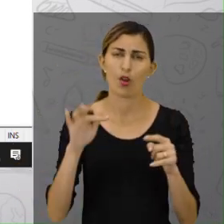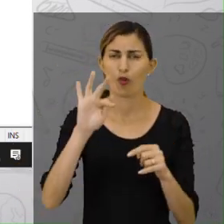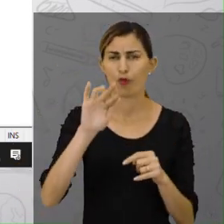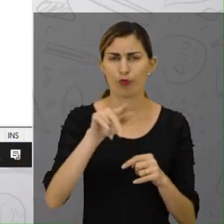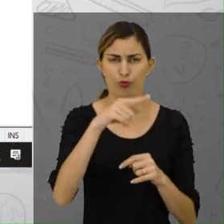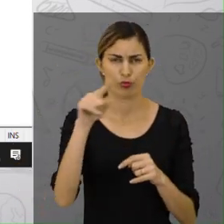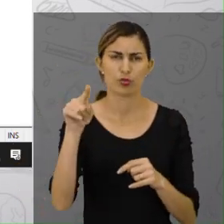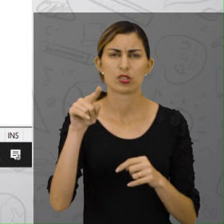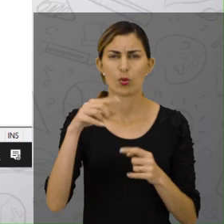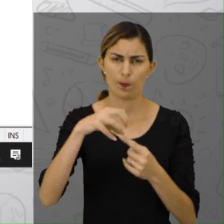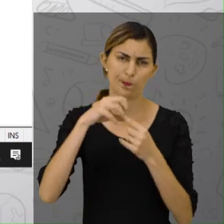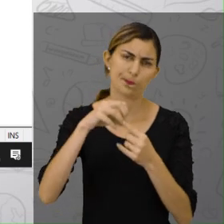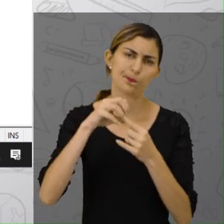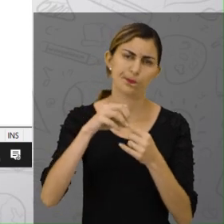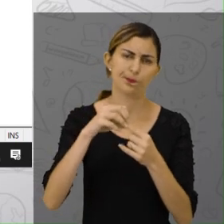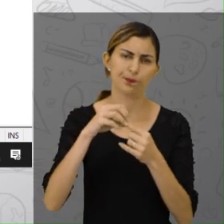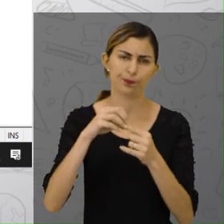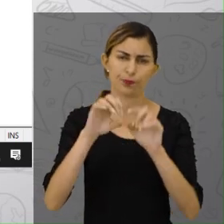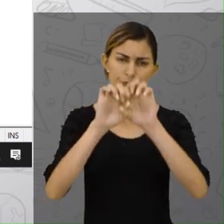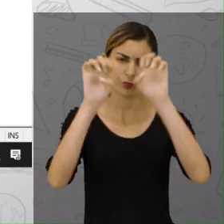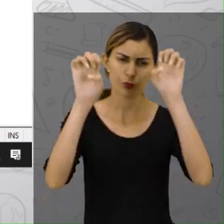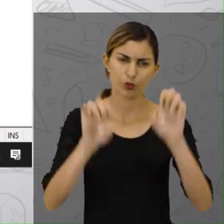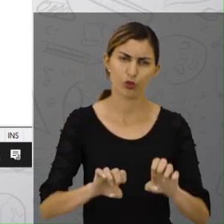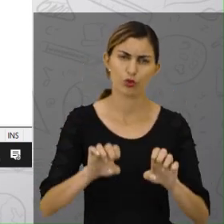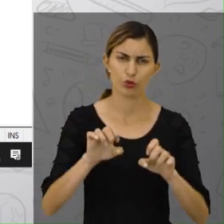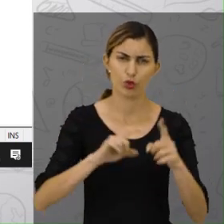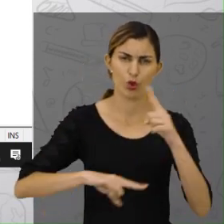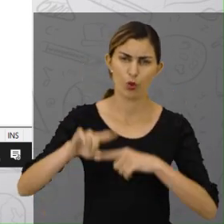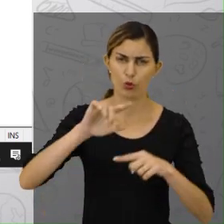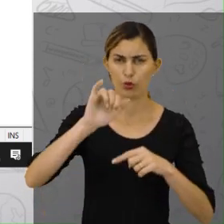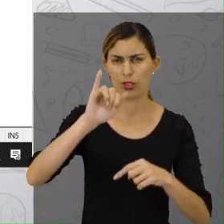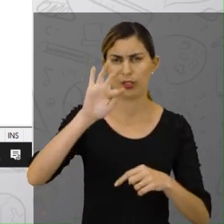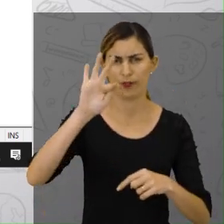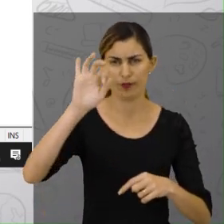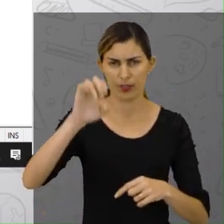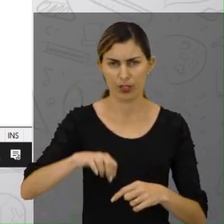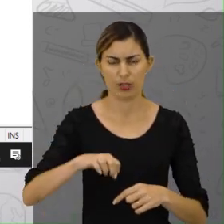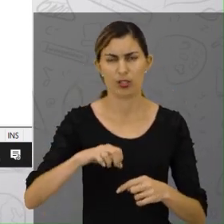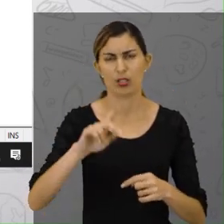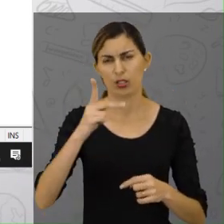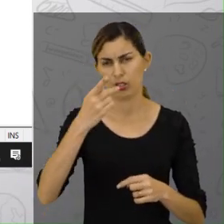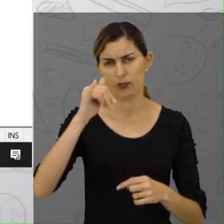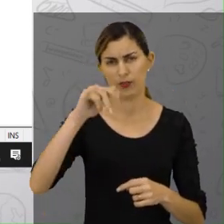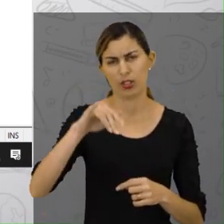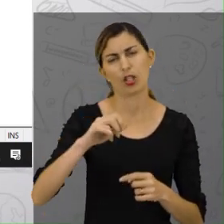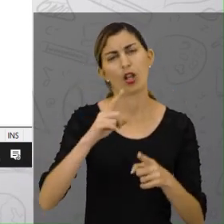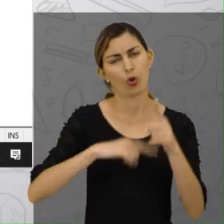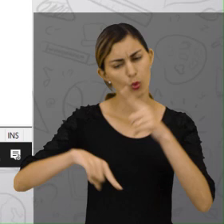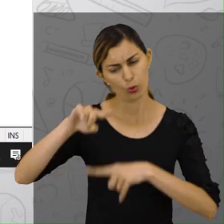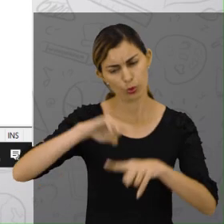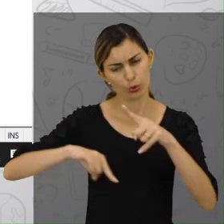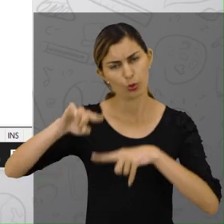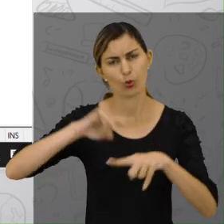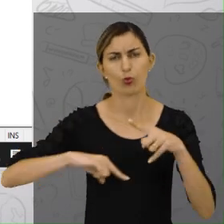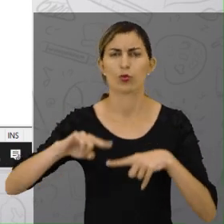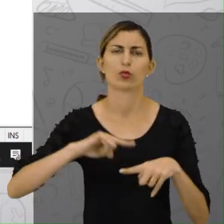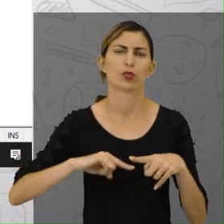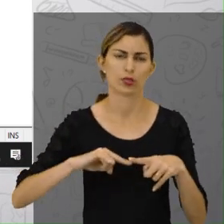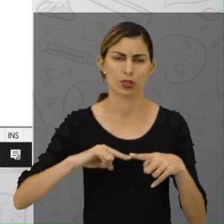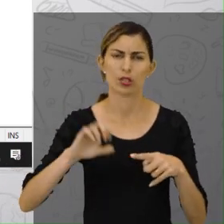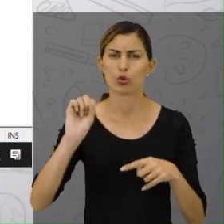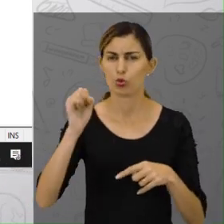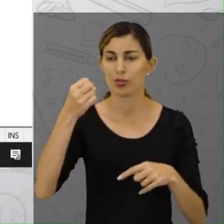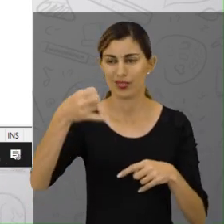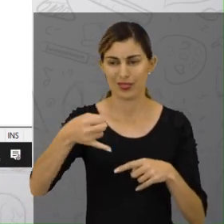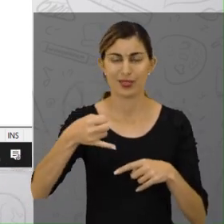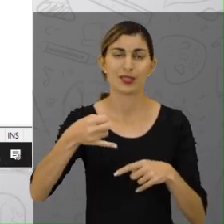Portanto, a função primordial da estrutura de controle if é, obviamente, fazer um controle através